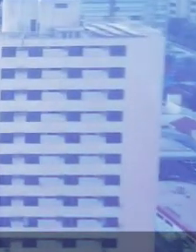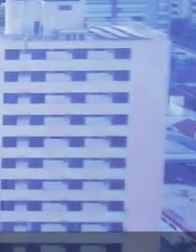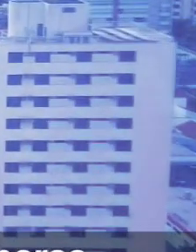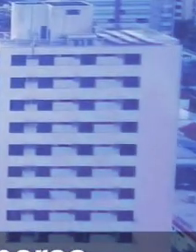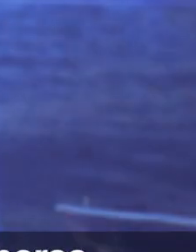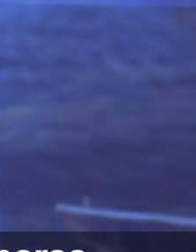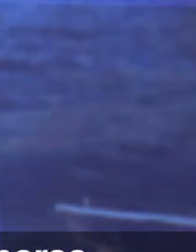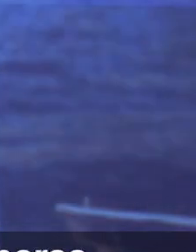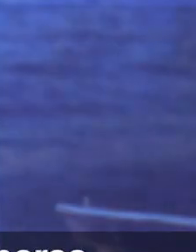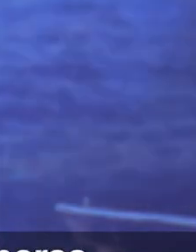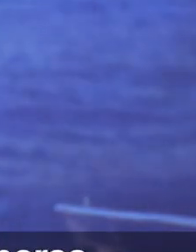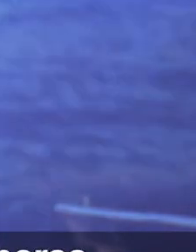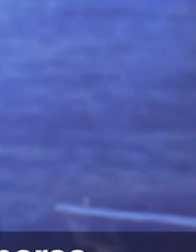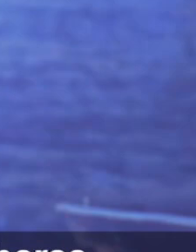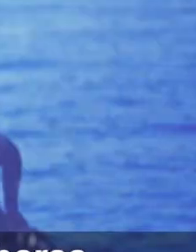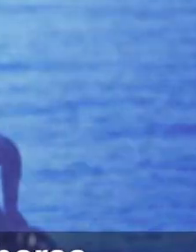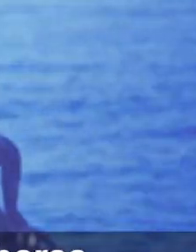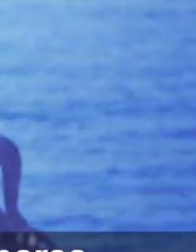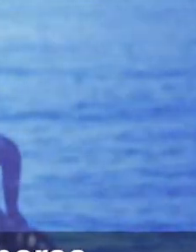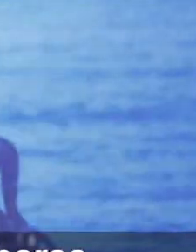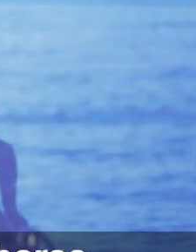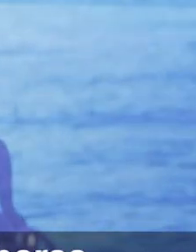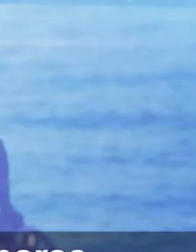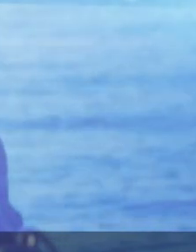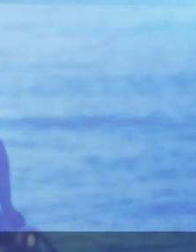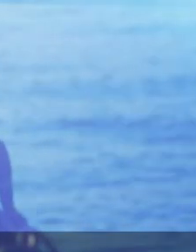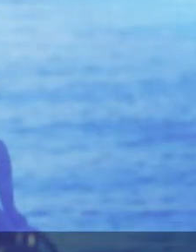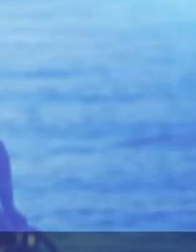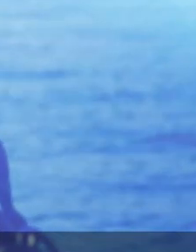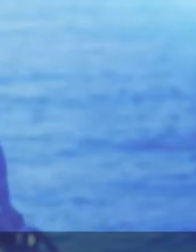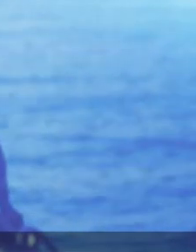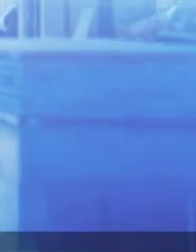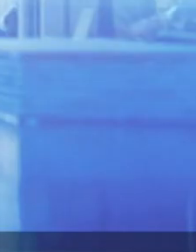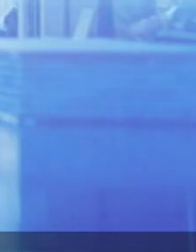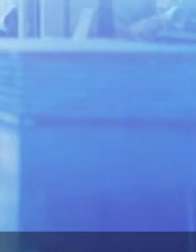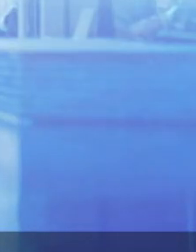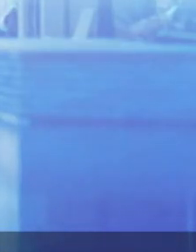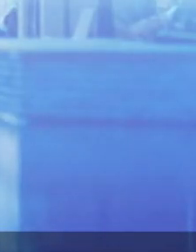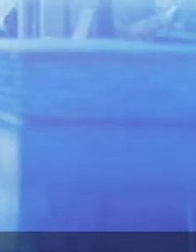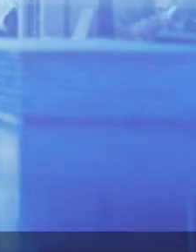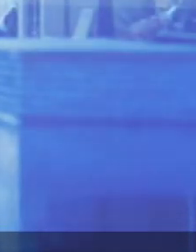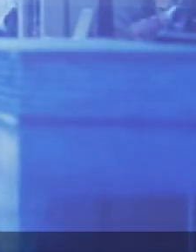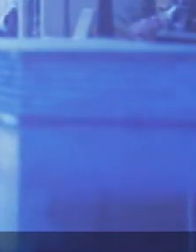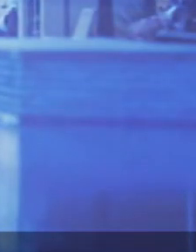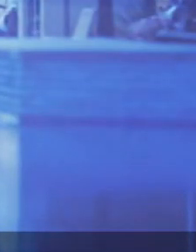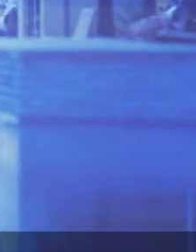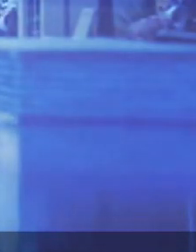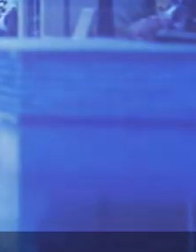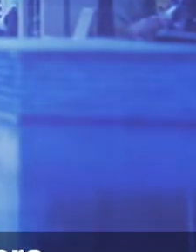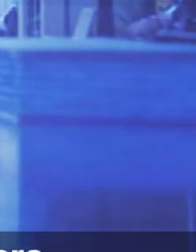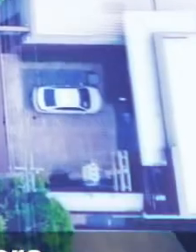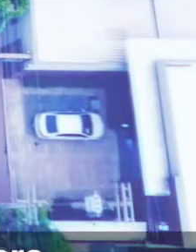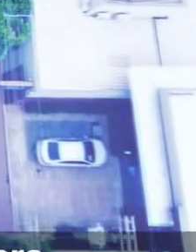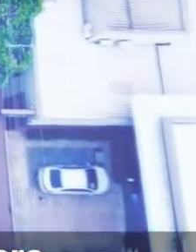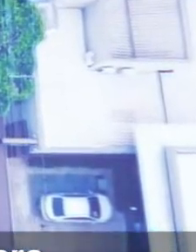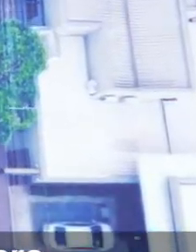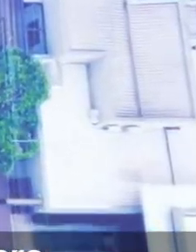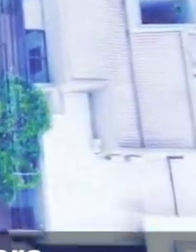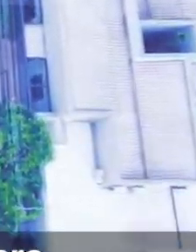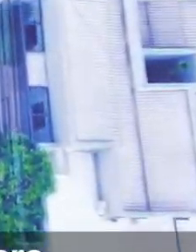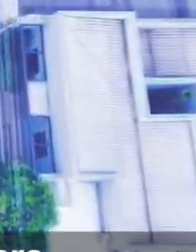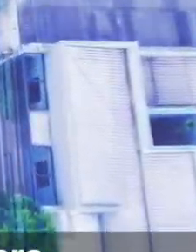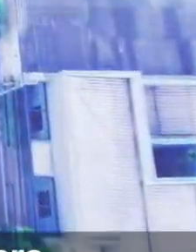Grande expediente. O grande expediente tem duração de 2 horas. É a fase da sessão em que são lidas as correspondências, as